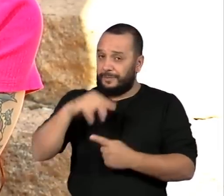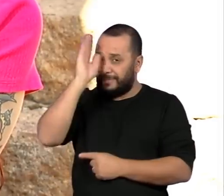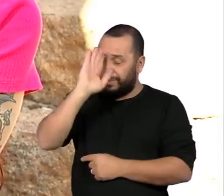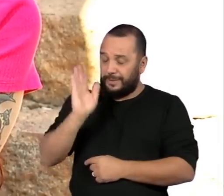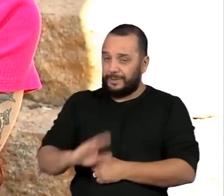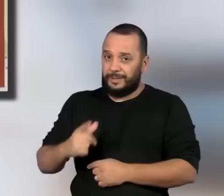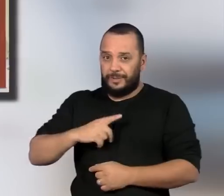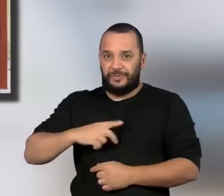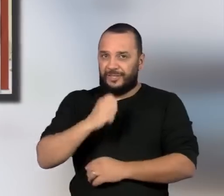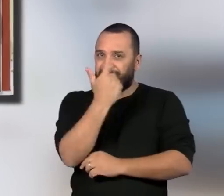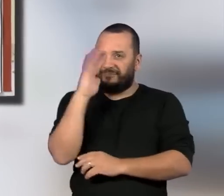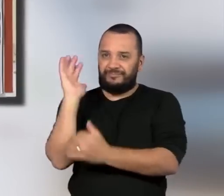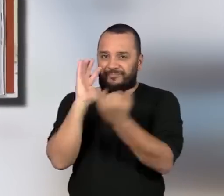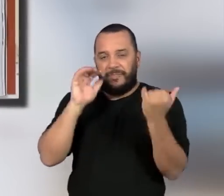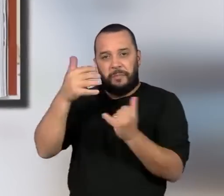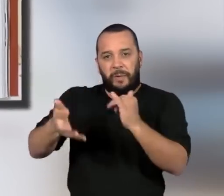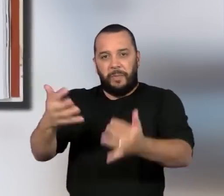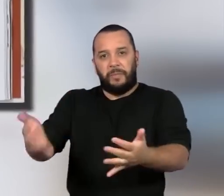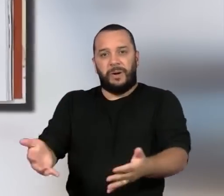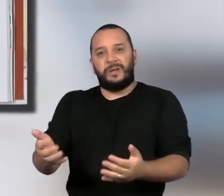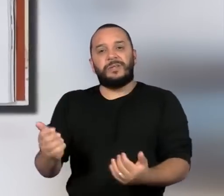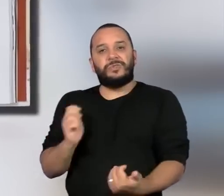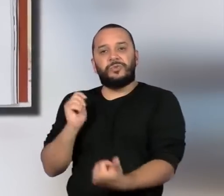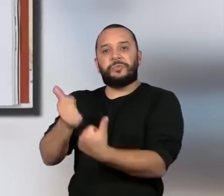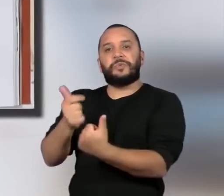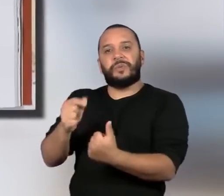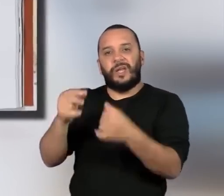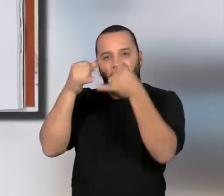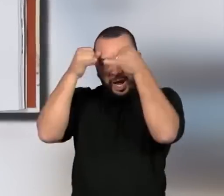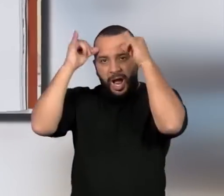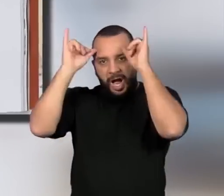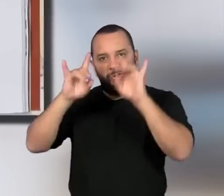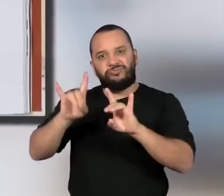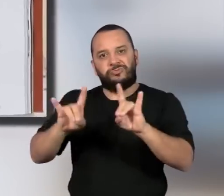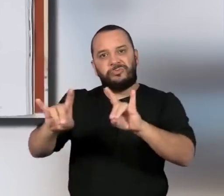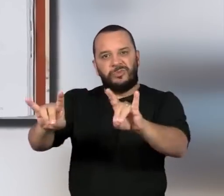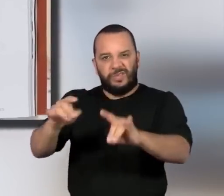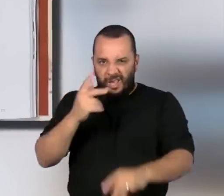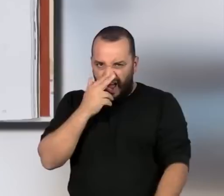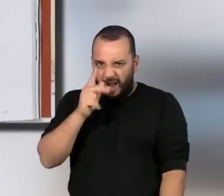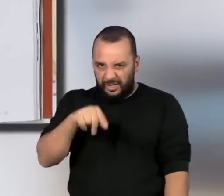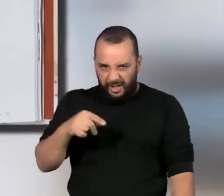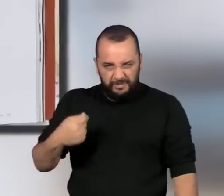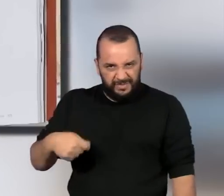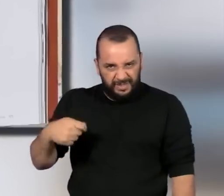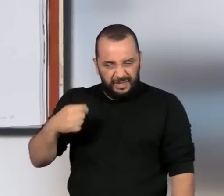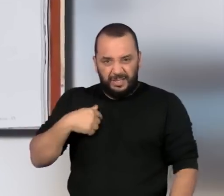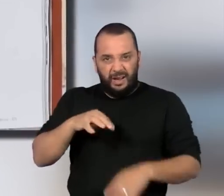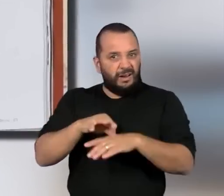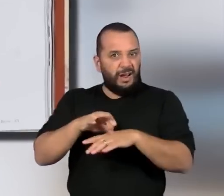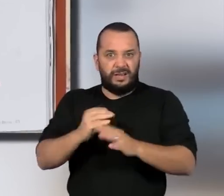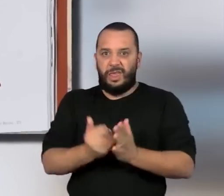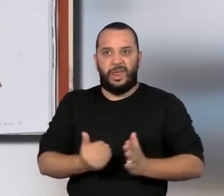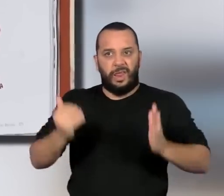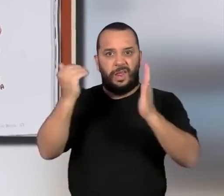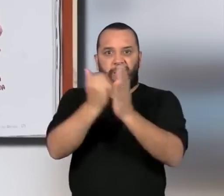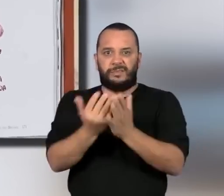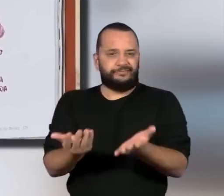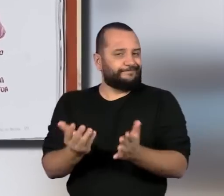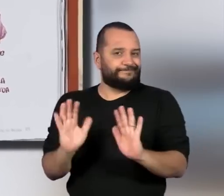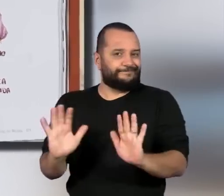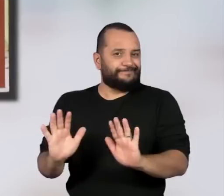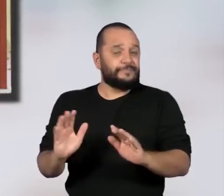para isso. Será que esse consumo elevado é necessário, né? Então como que a gente pode consumir mais